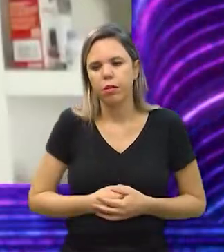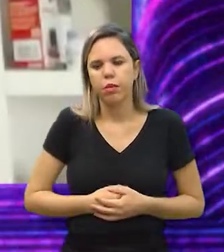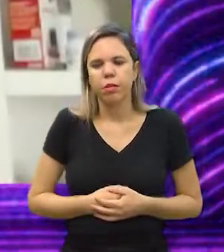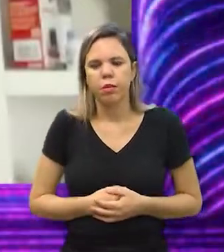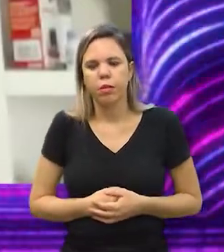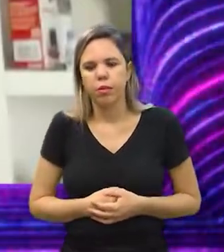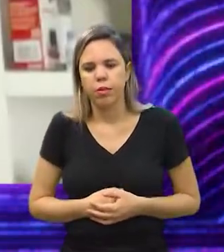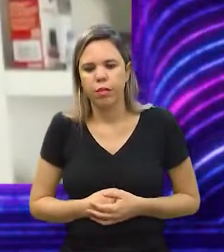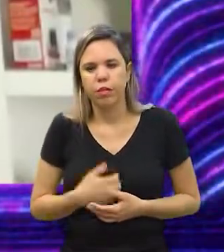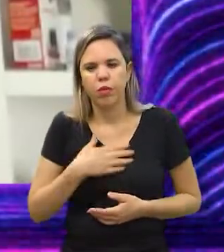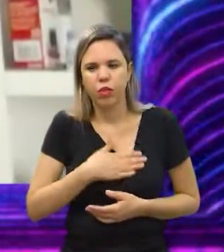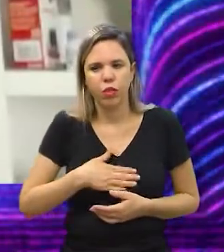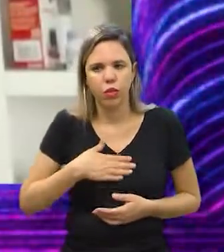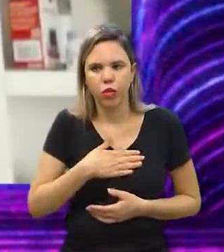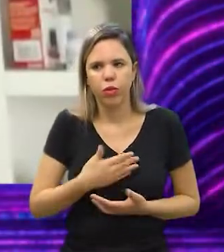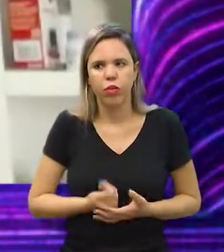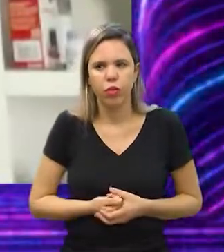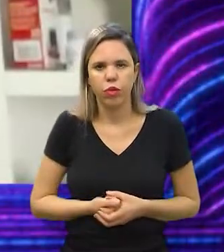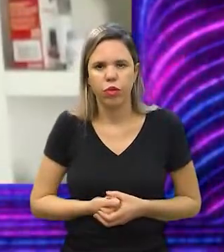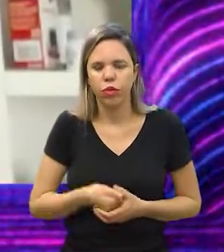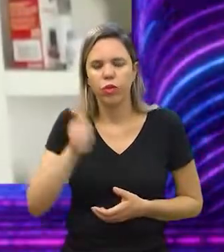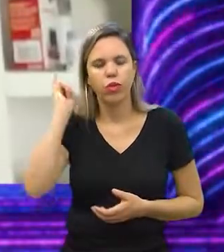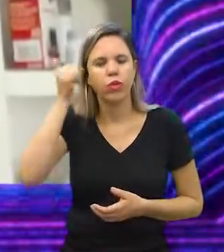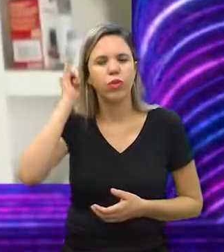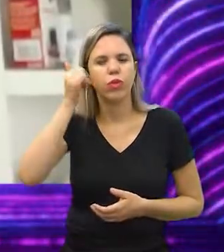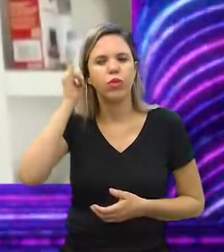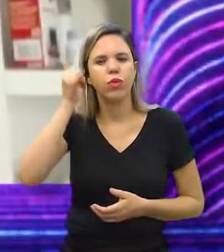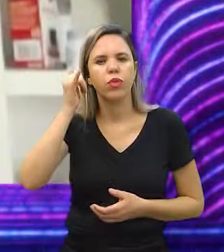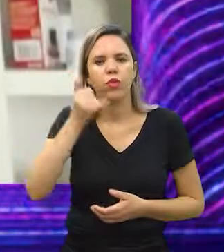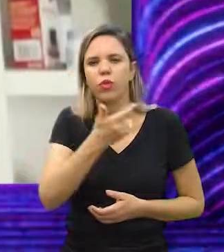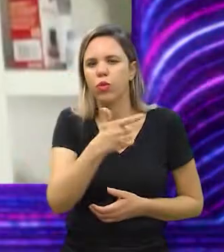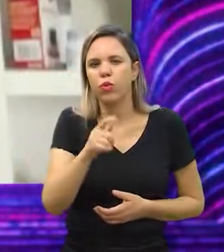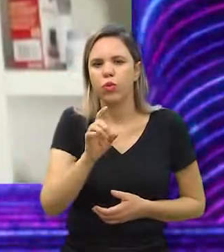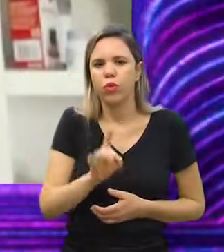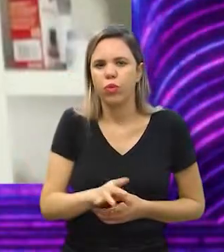Eu gosto muito de quando a gente faz uma narrativa, ela